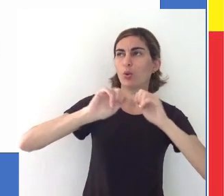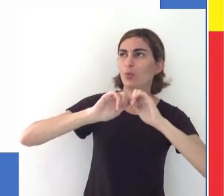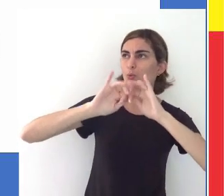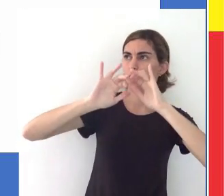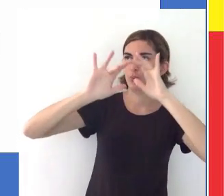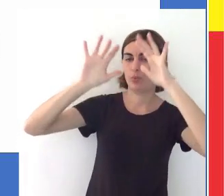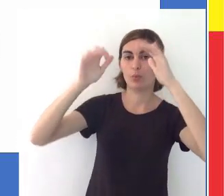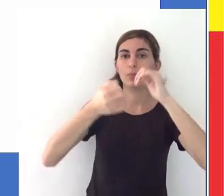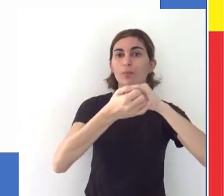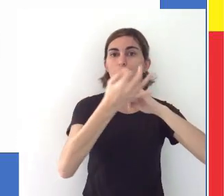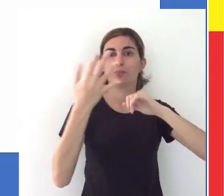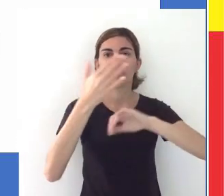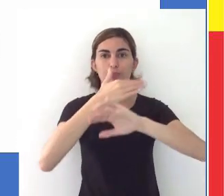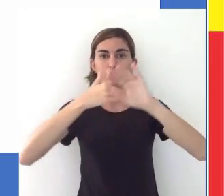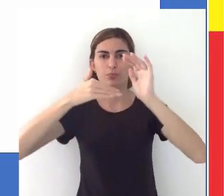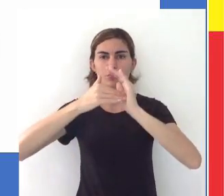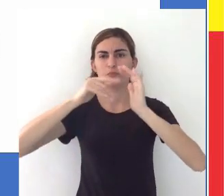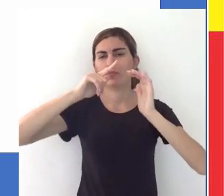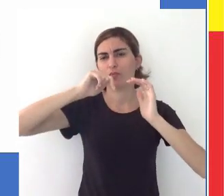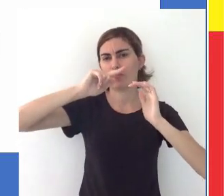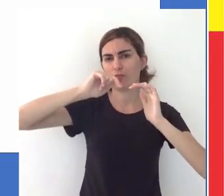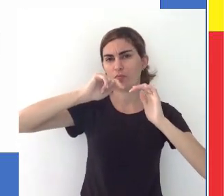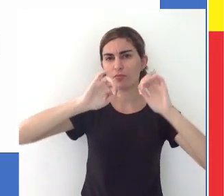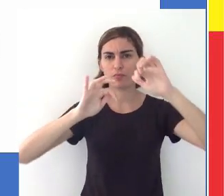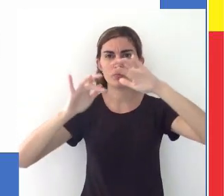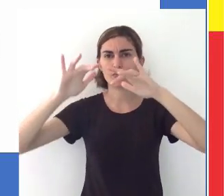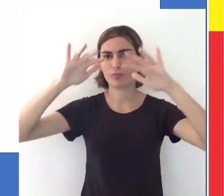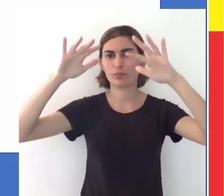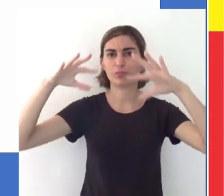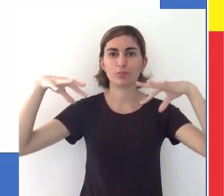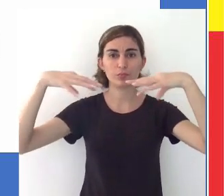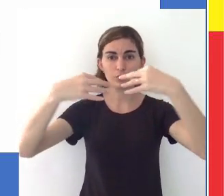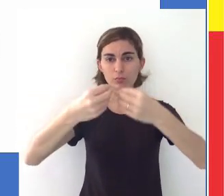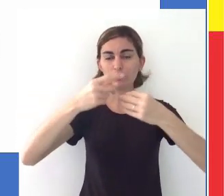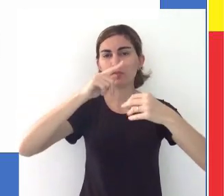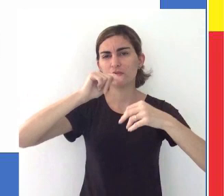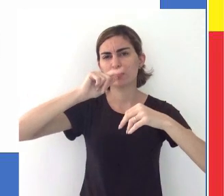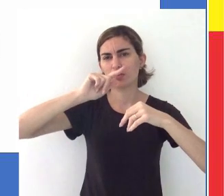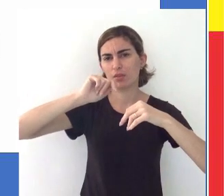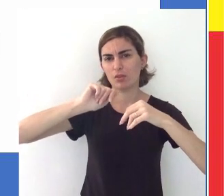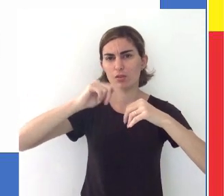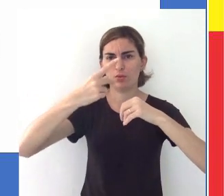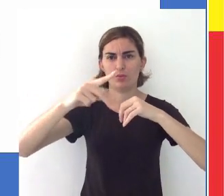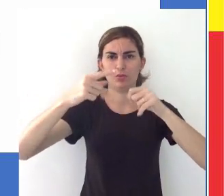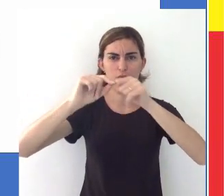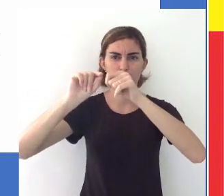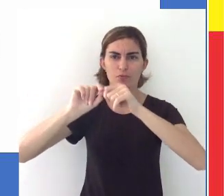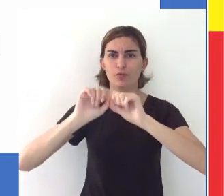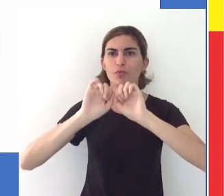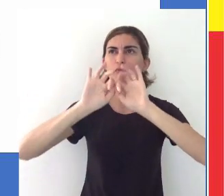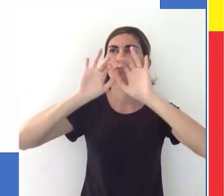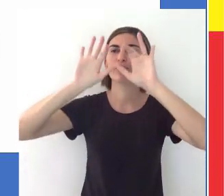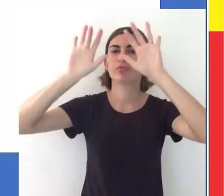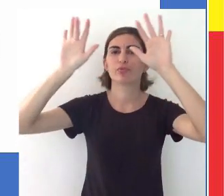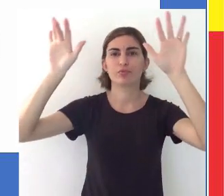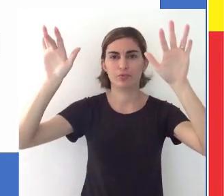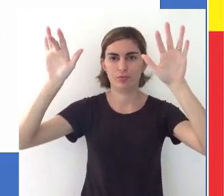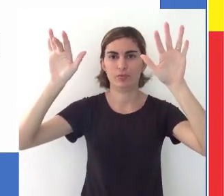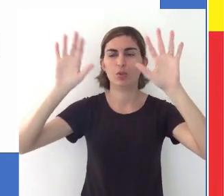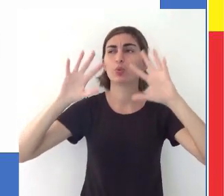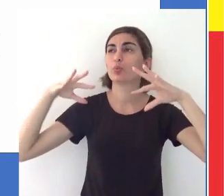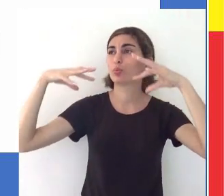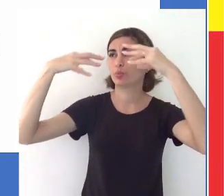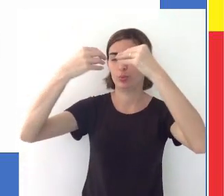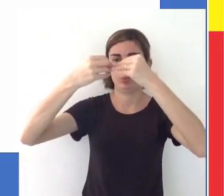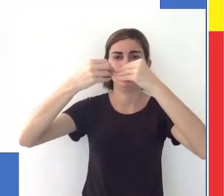umidade absoluta, que é a quantidade total de água na atmosfera. Então tudo que tiver de água na sua forma de vapor